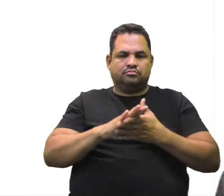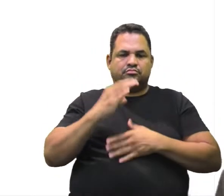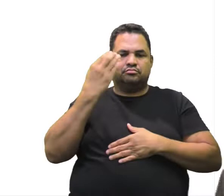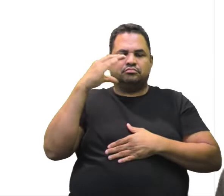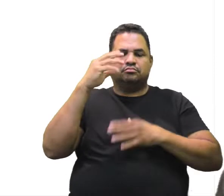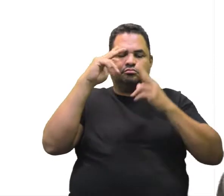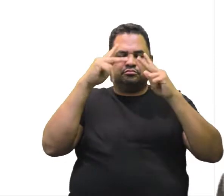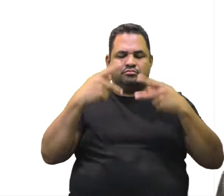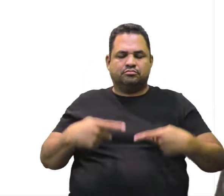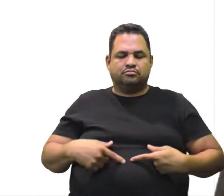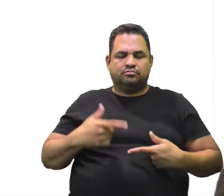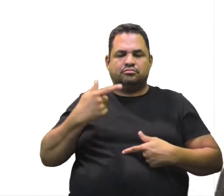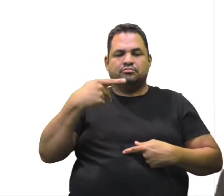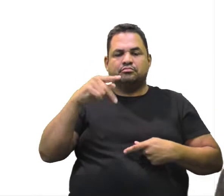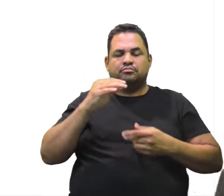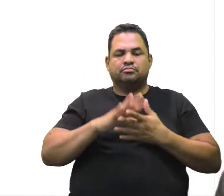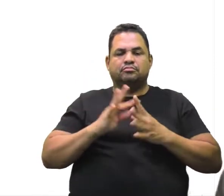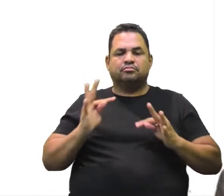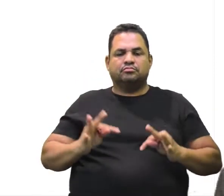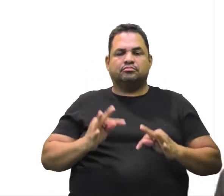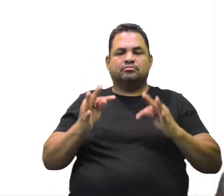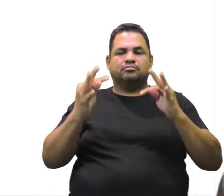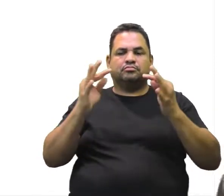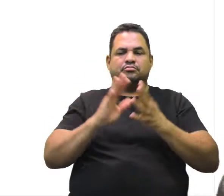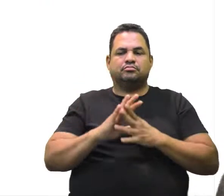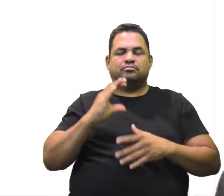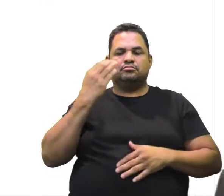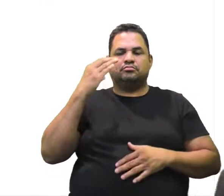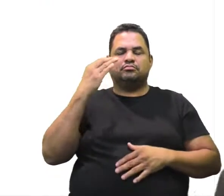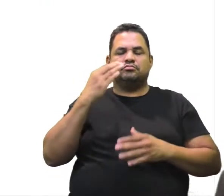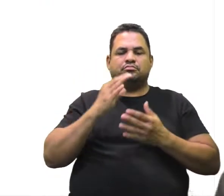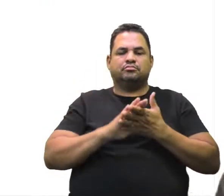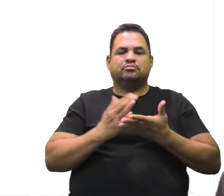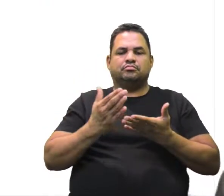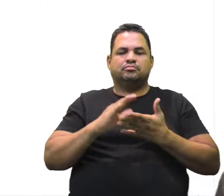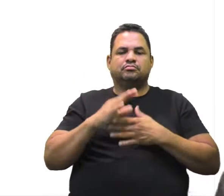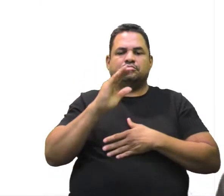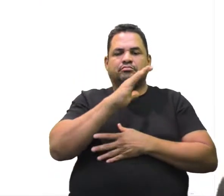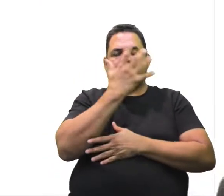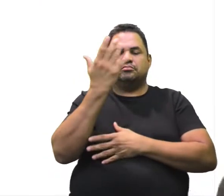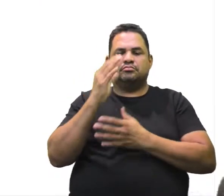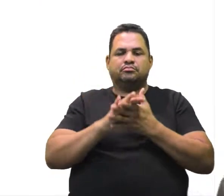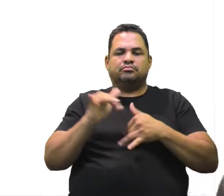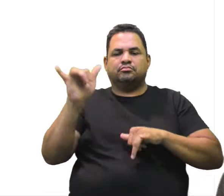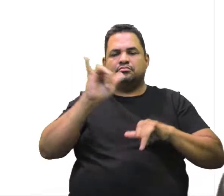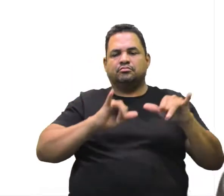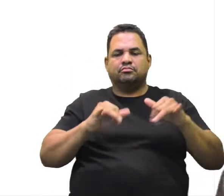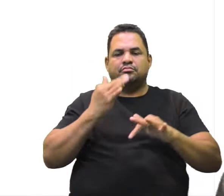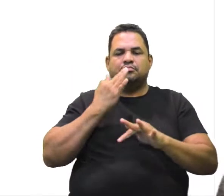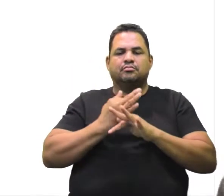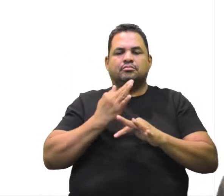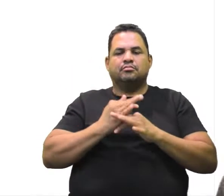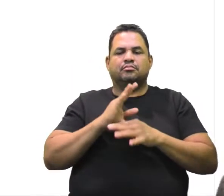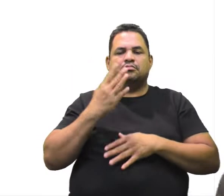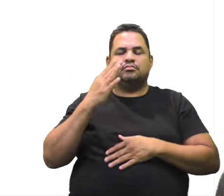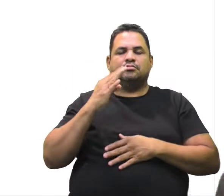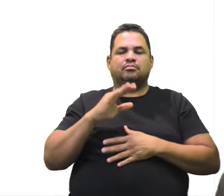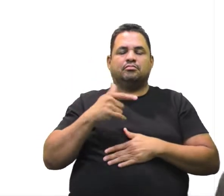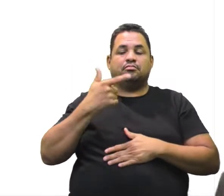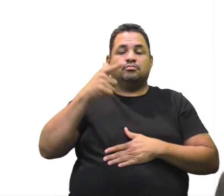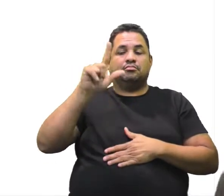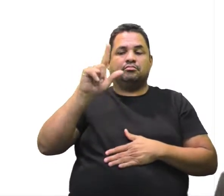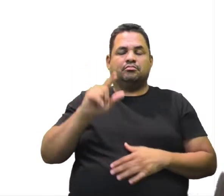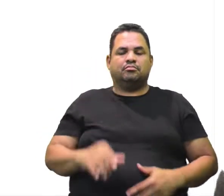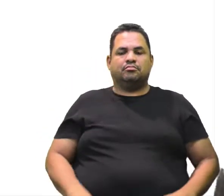ciências humanas e sua tecnologia, ciências da natureza, química, física, biologia, etc., né? Enfim, aí você vai